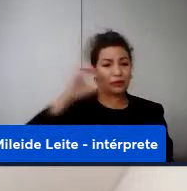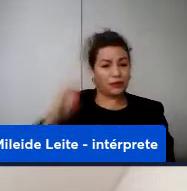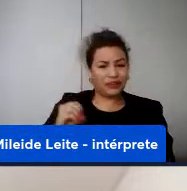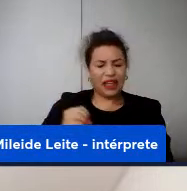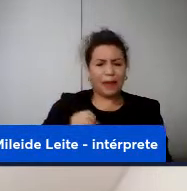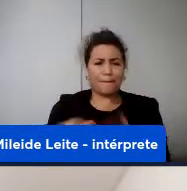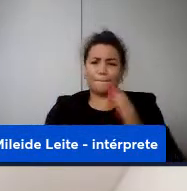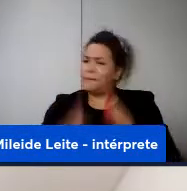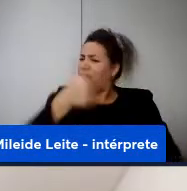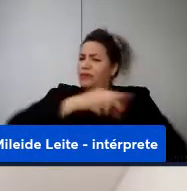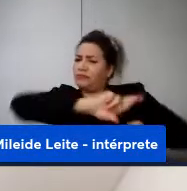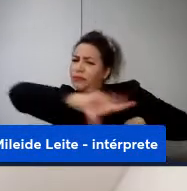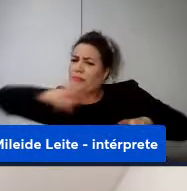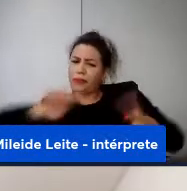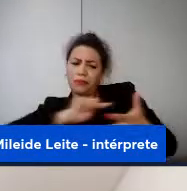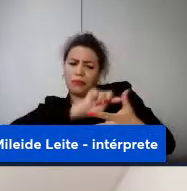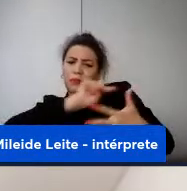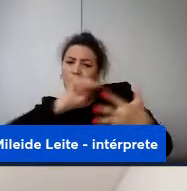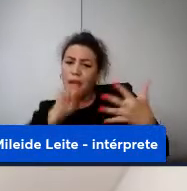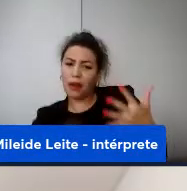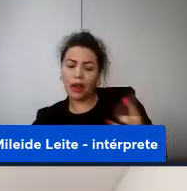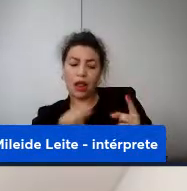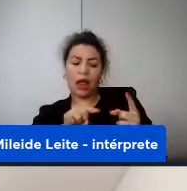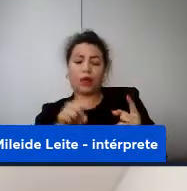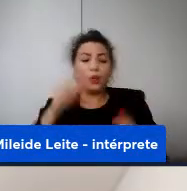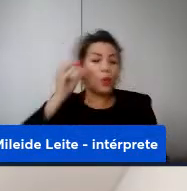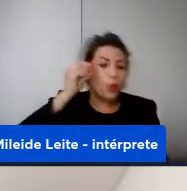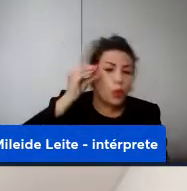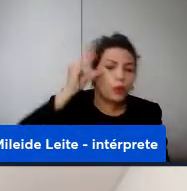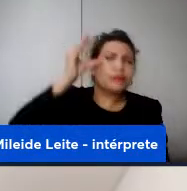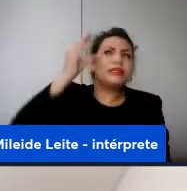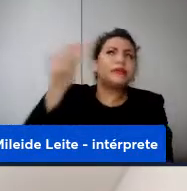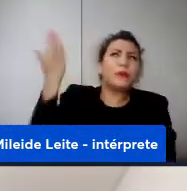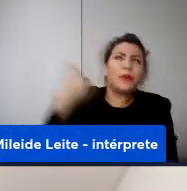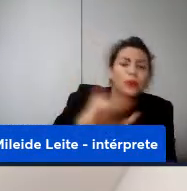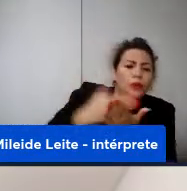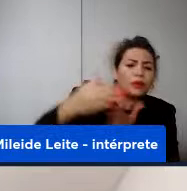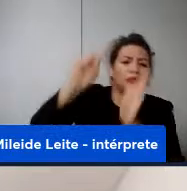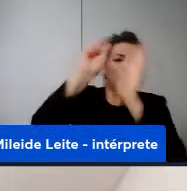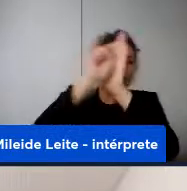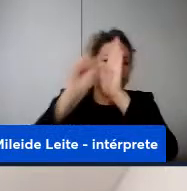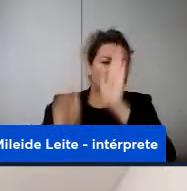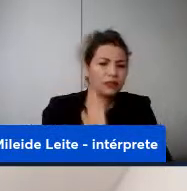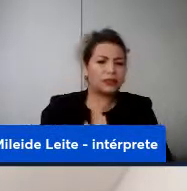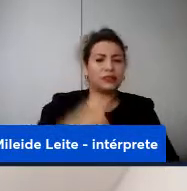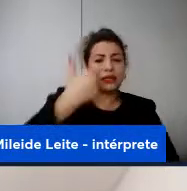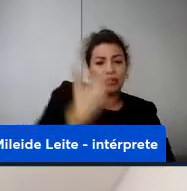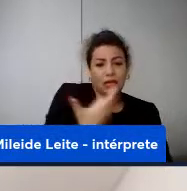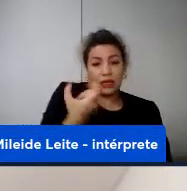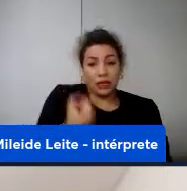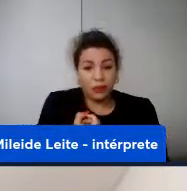aspectos. Do ponto de vista do conhecimento, no início do século XX,